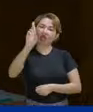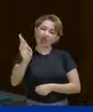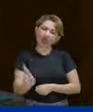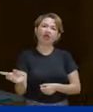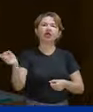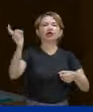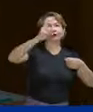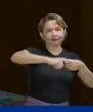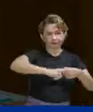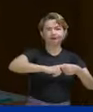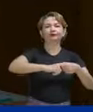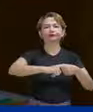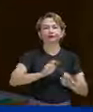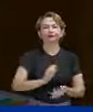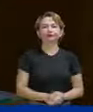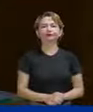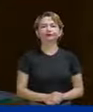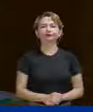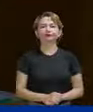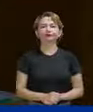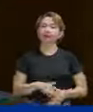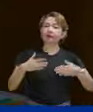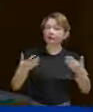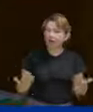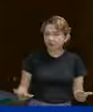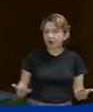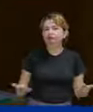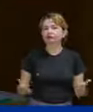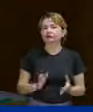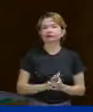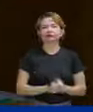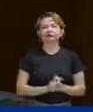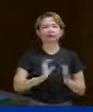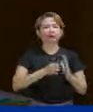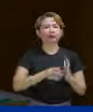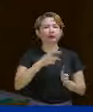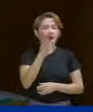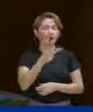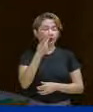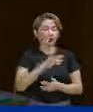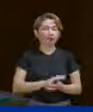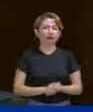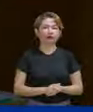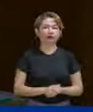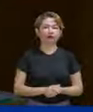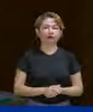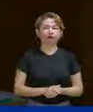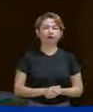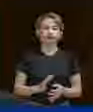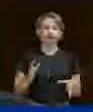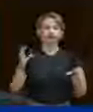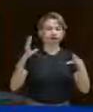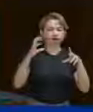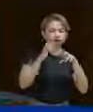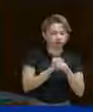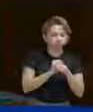164.900 ao erário. Em contrarrazões, o partido alegou que não há omissão,